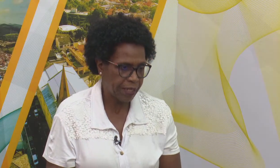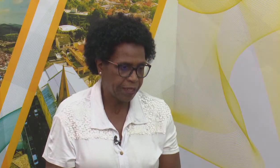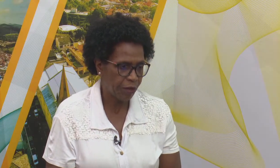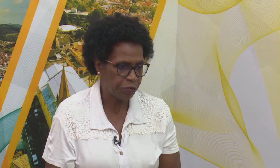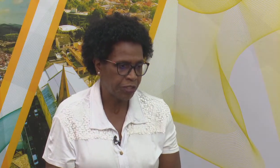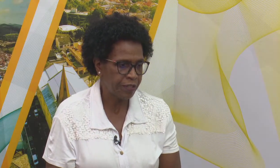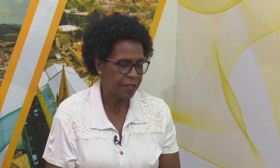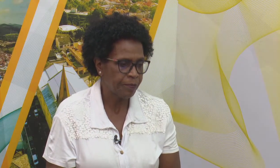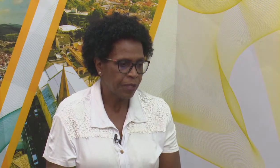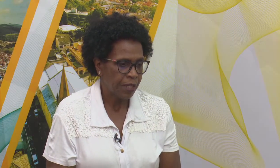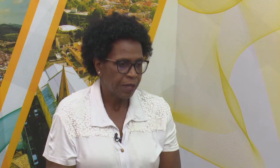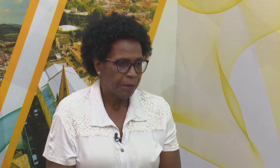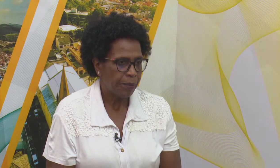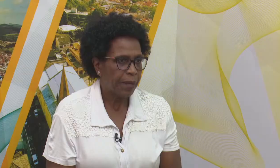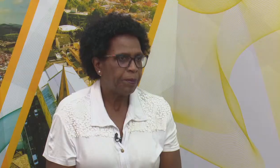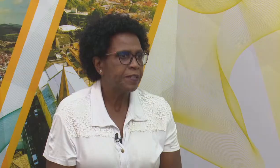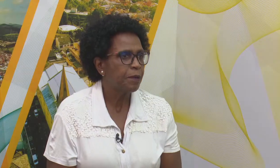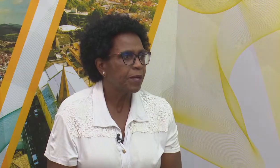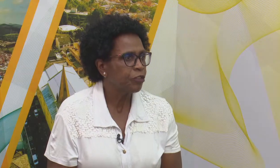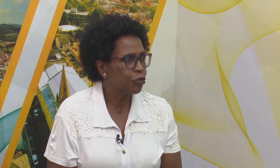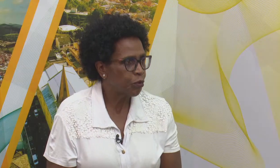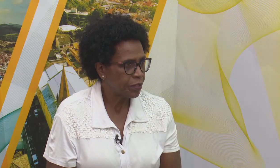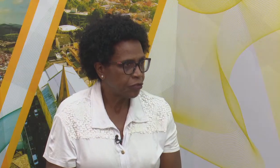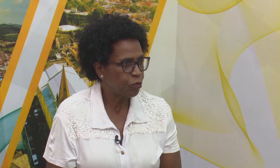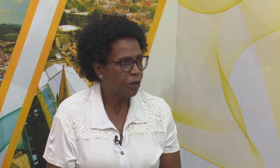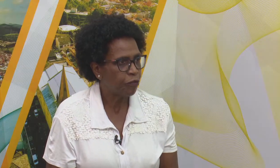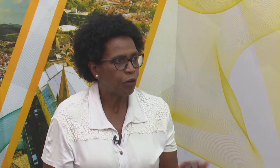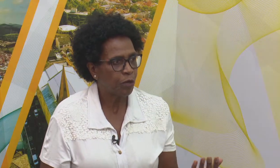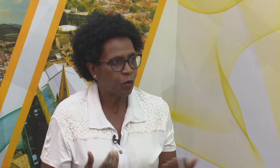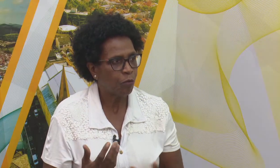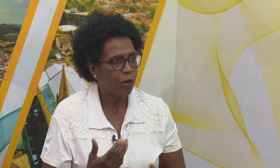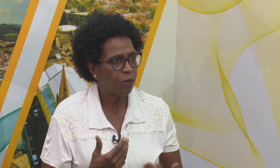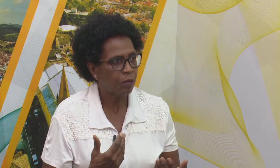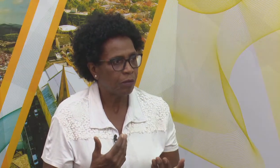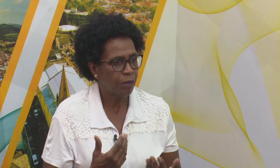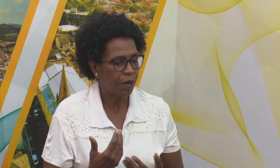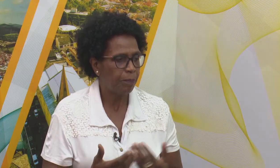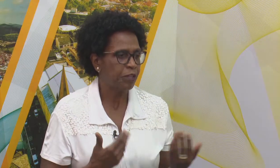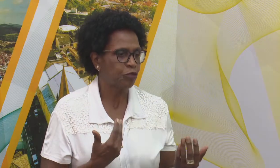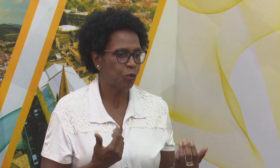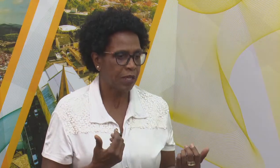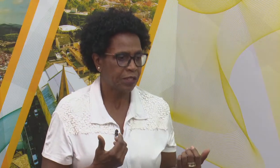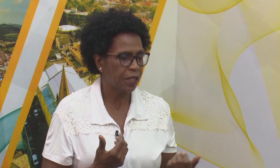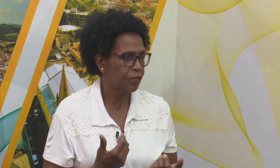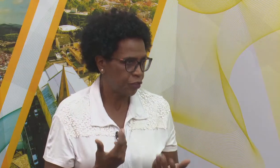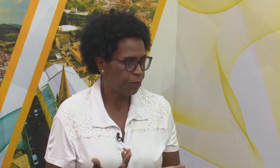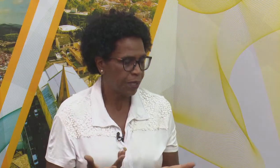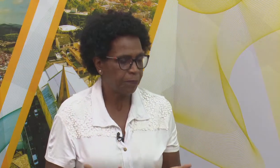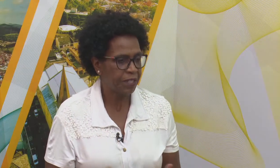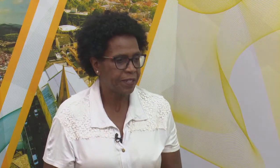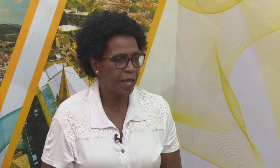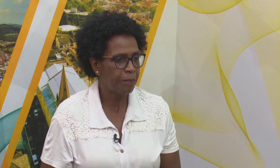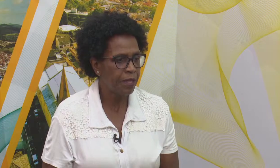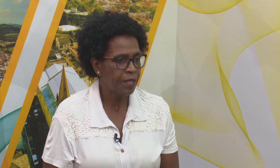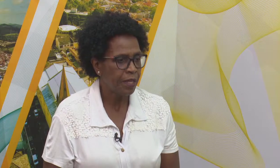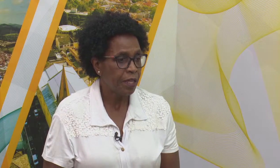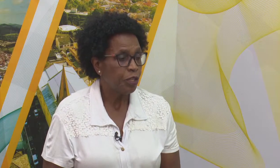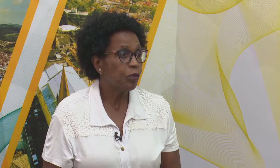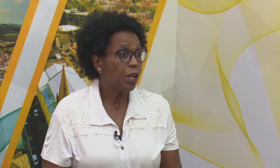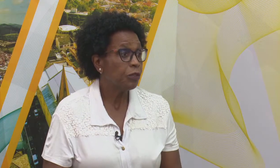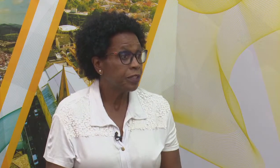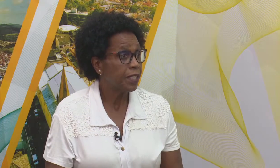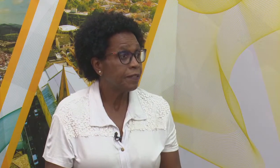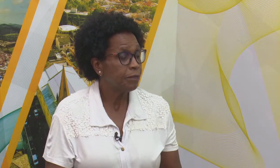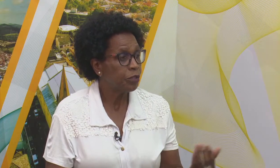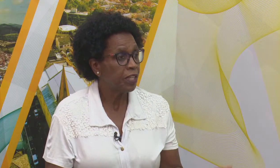para aquele que é autista, para perceber as coisas de uma forma como uma pessoa típica percebe.